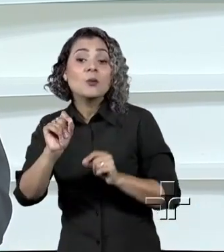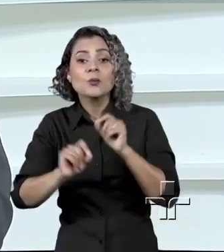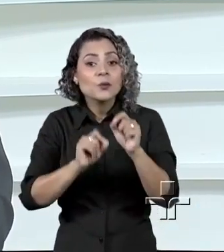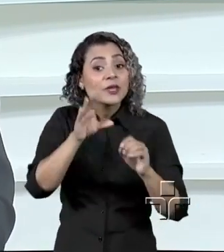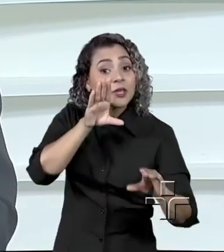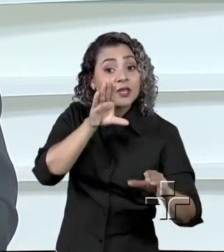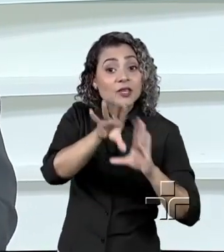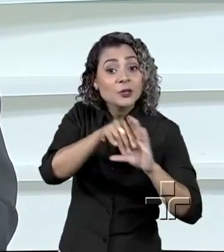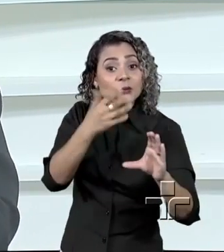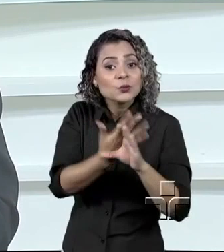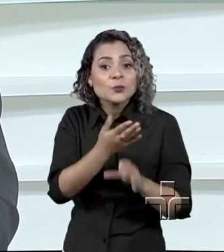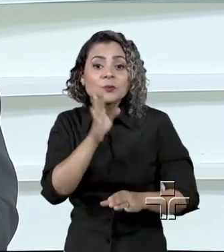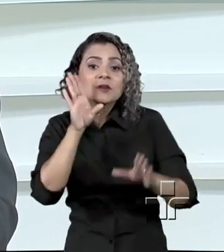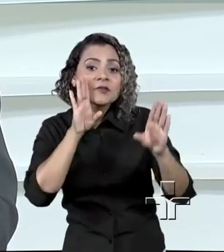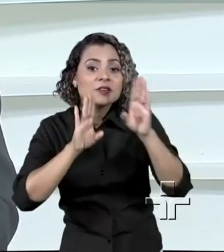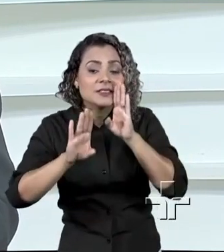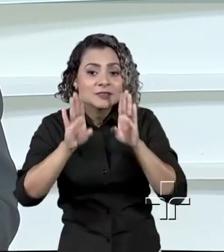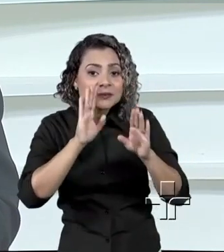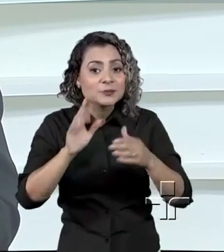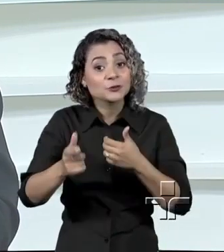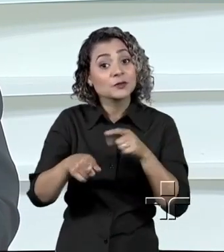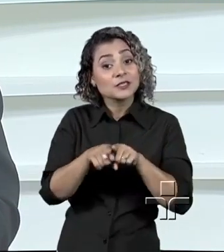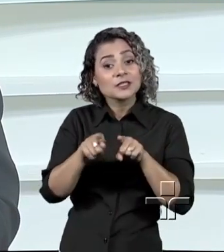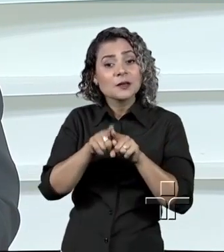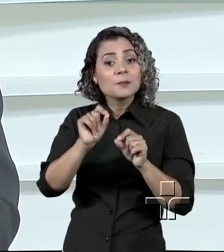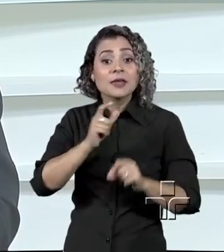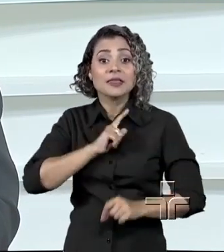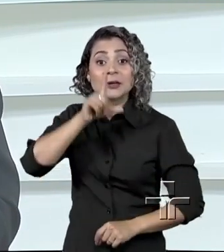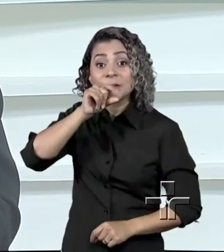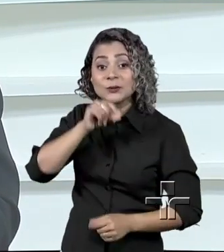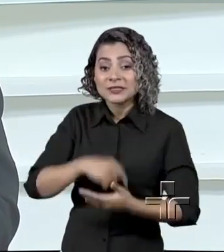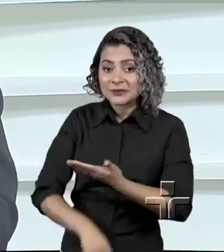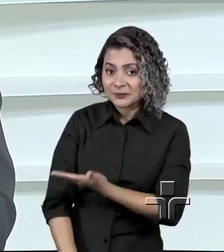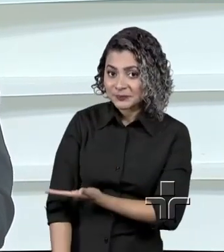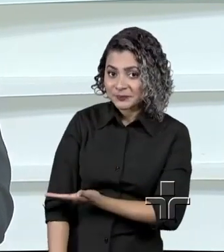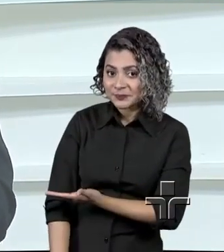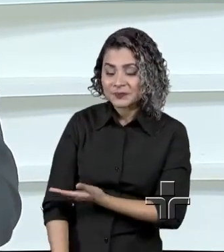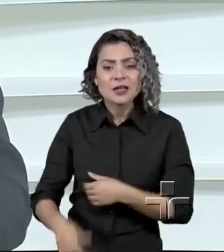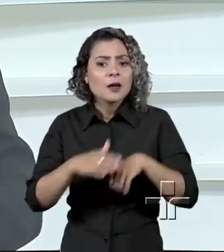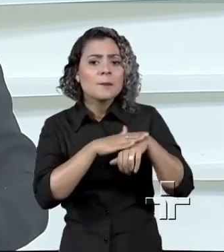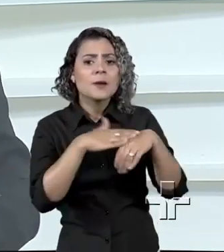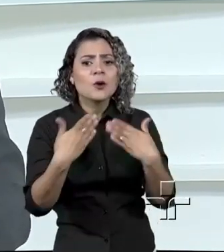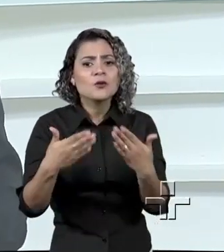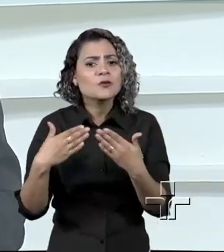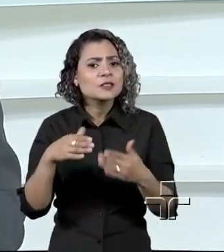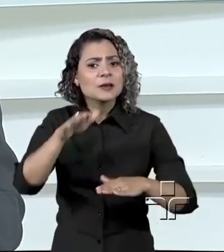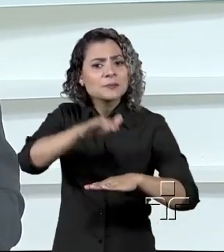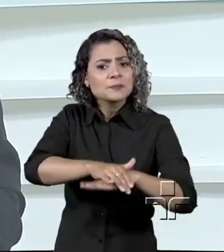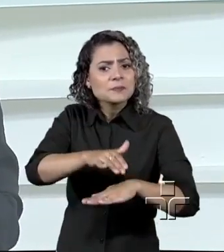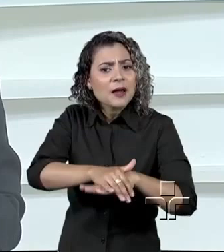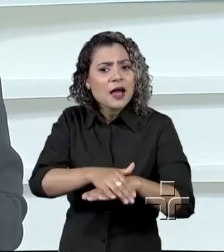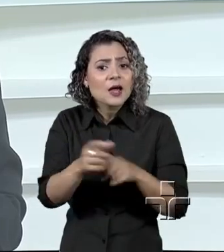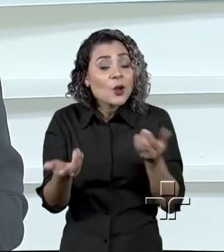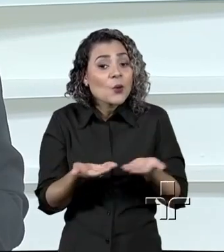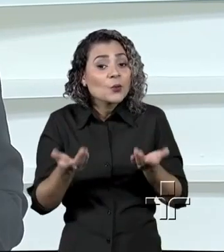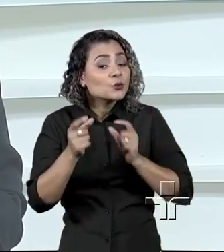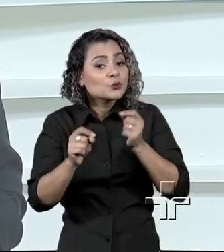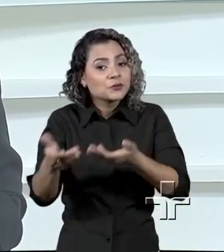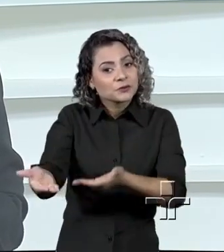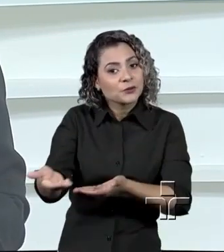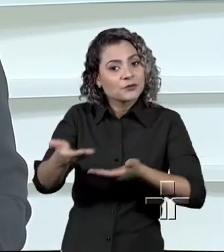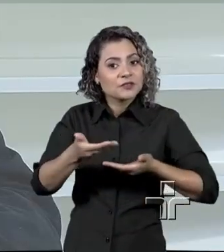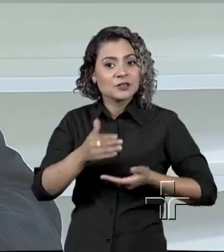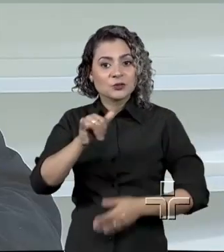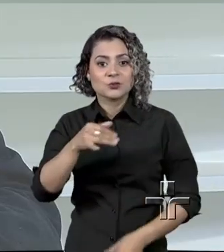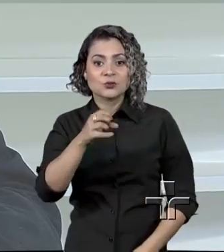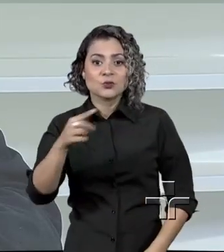pela nossa página no Facebook, também no nosso perfil do Twitter. Para conversar com Mara Gabrilli, nós convidamos